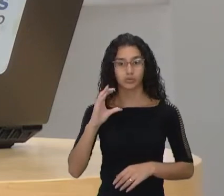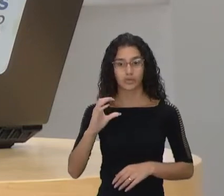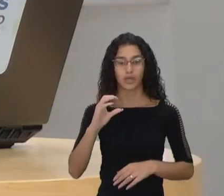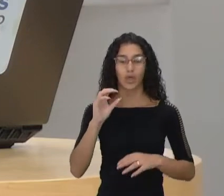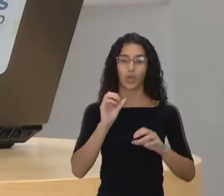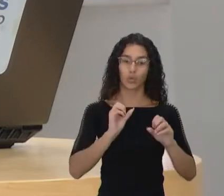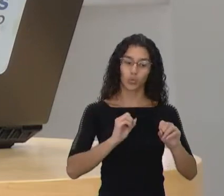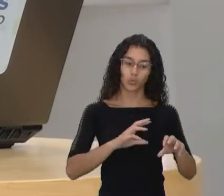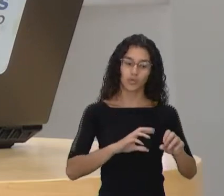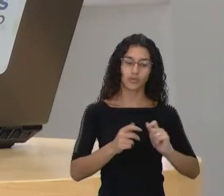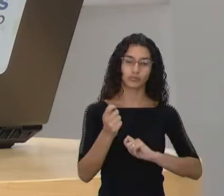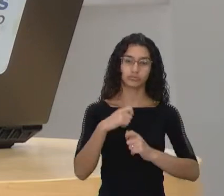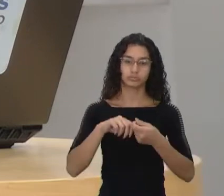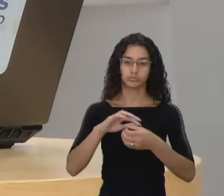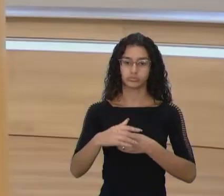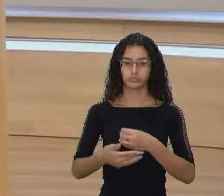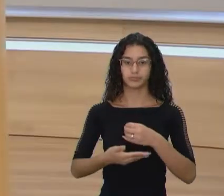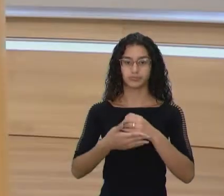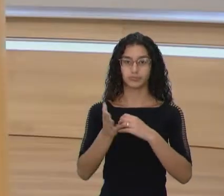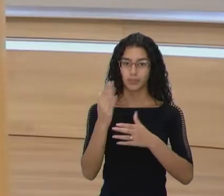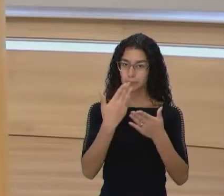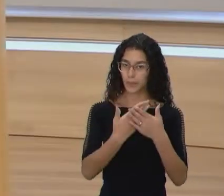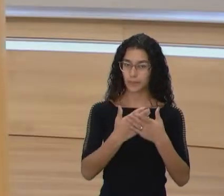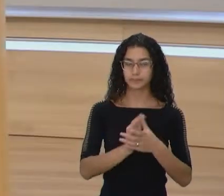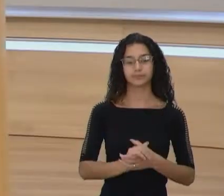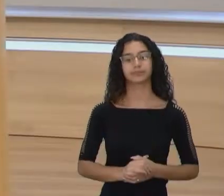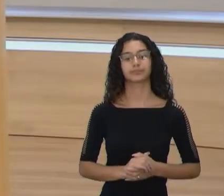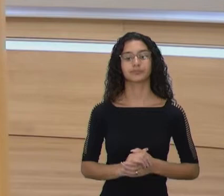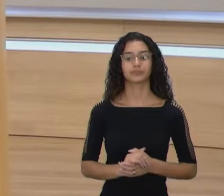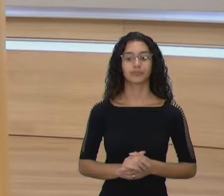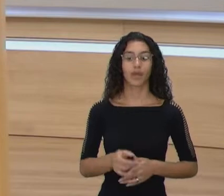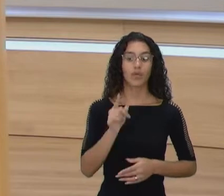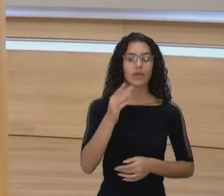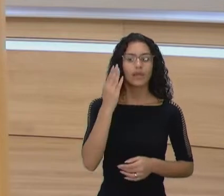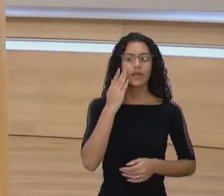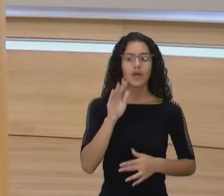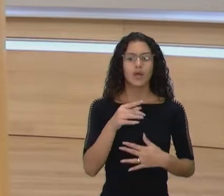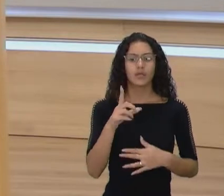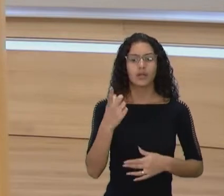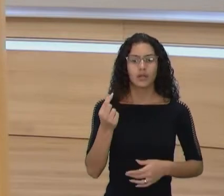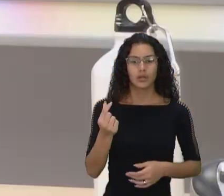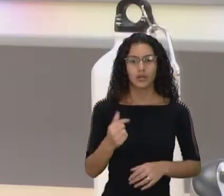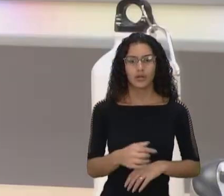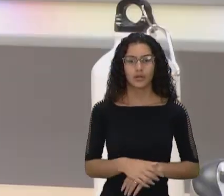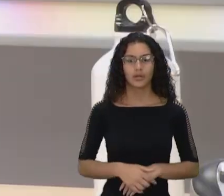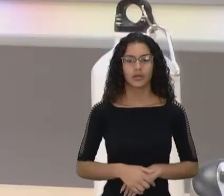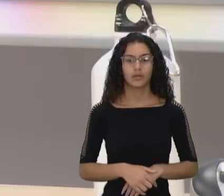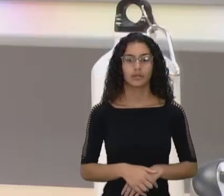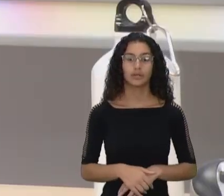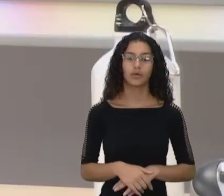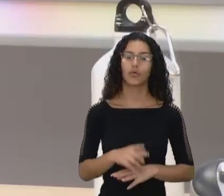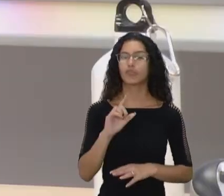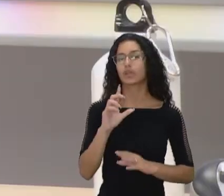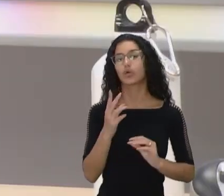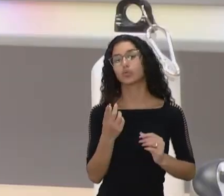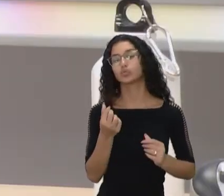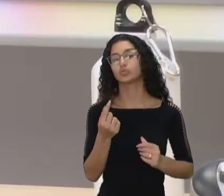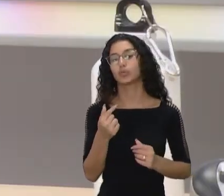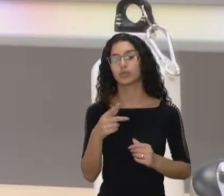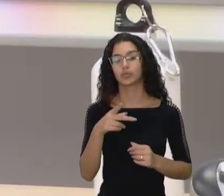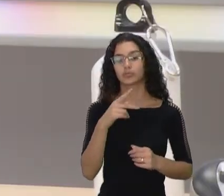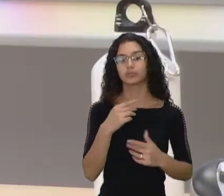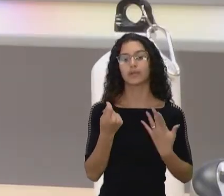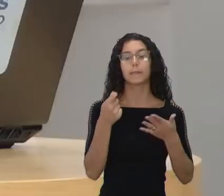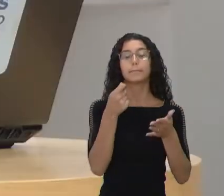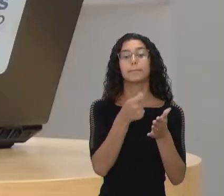Financeira Sustentável. Vamos para a aula? Vamos para a aula, tô aqui para isso. Você sabe quanto você custa? Ou quanto você custou aí para os seus pais?